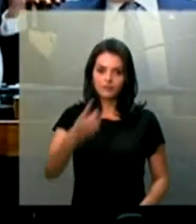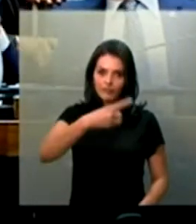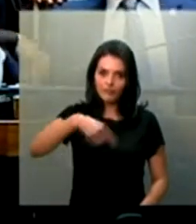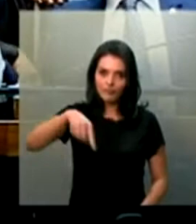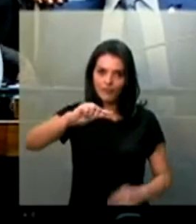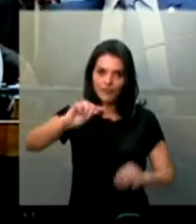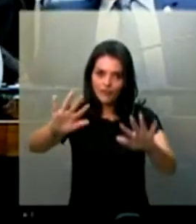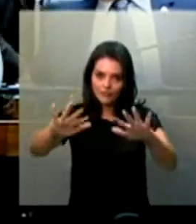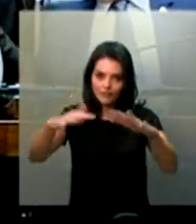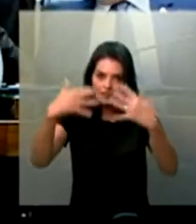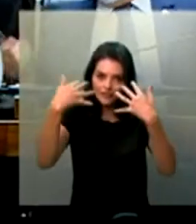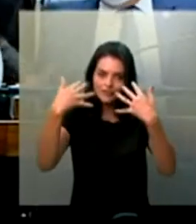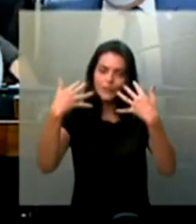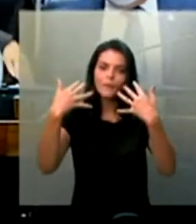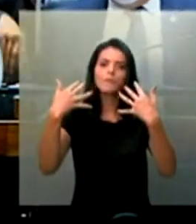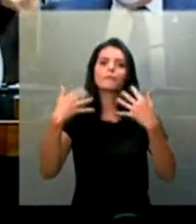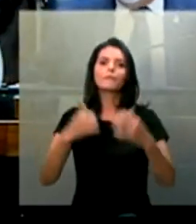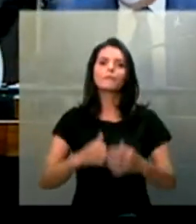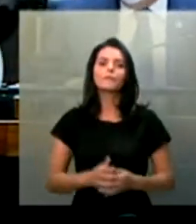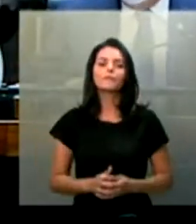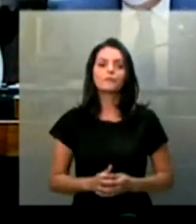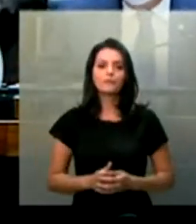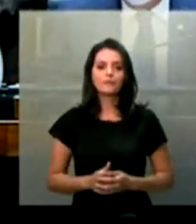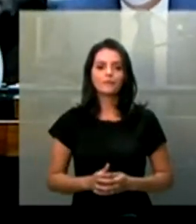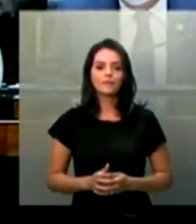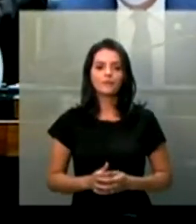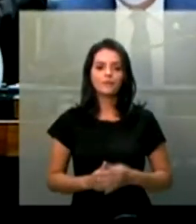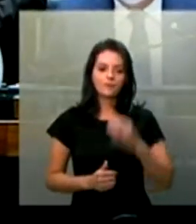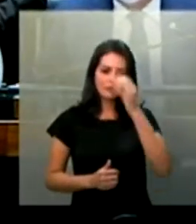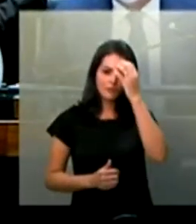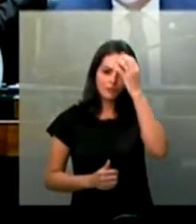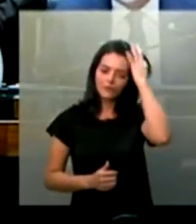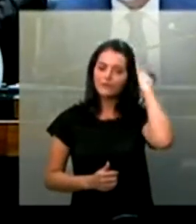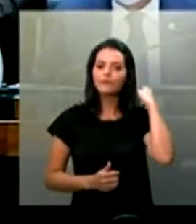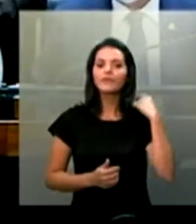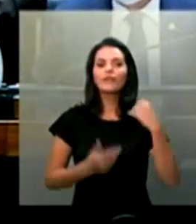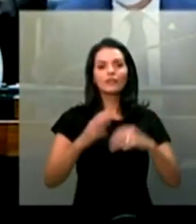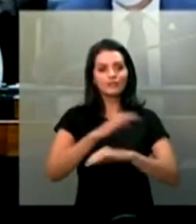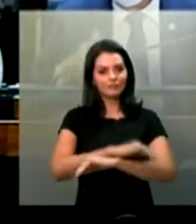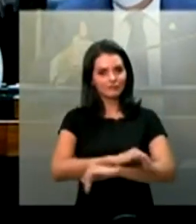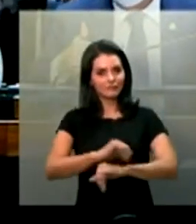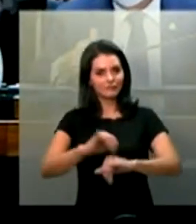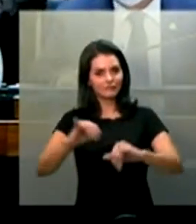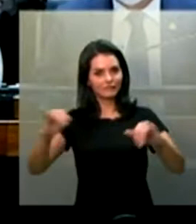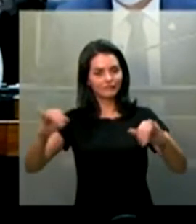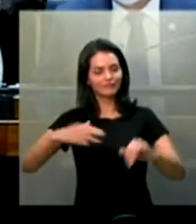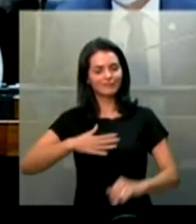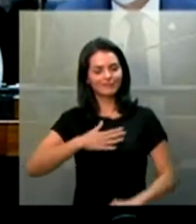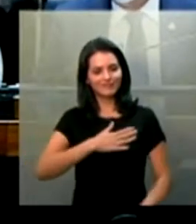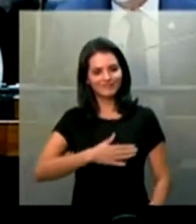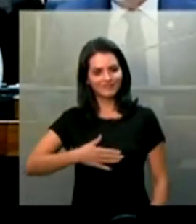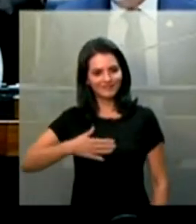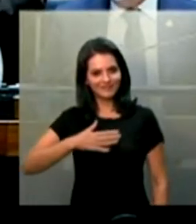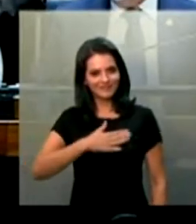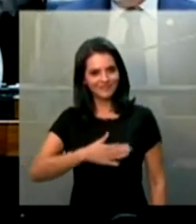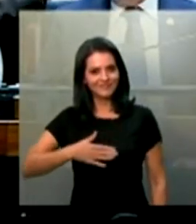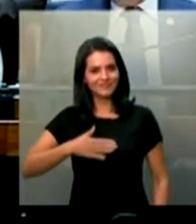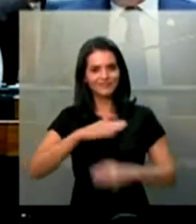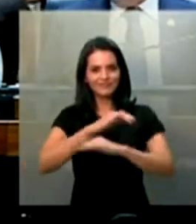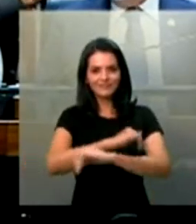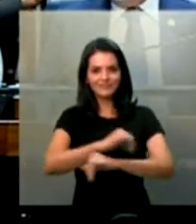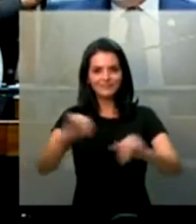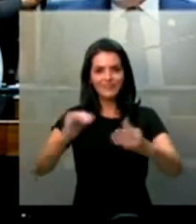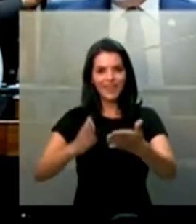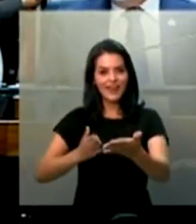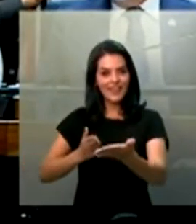Solicito atenção de plenário e gostaria e tenho a honra de proclamar